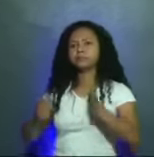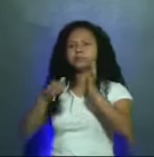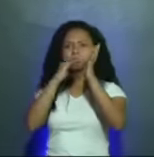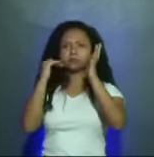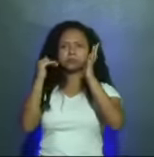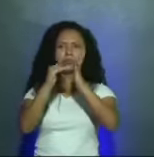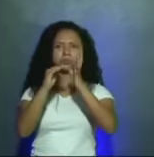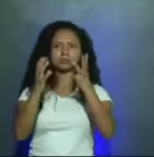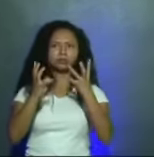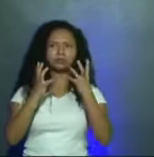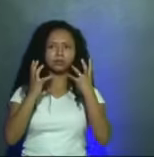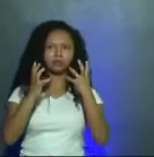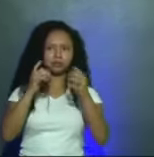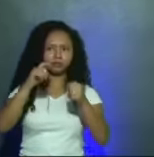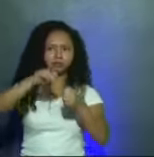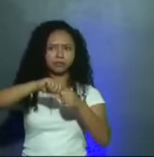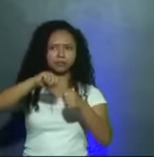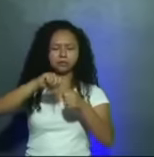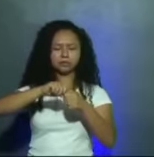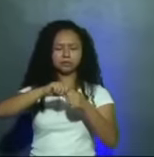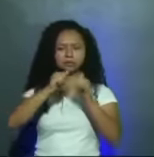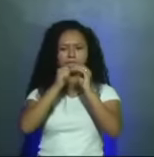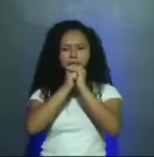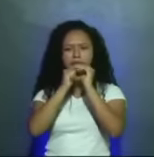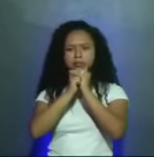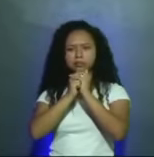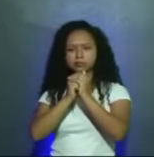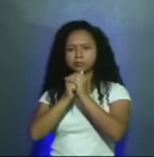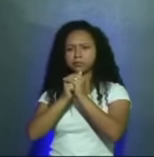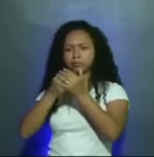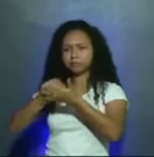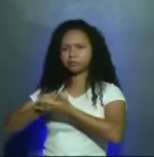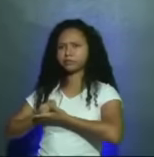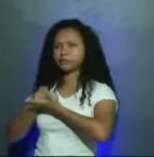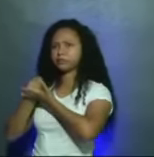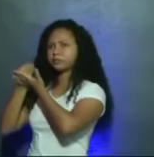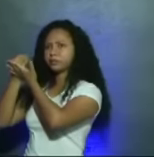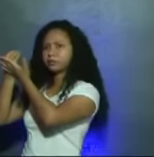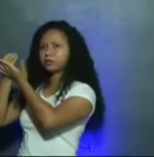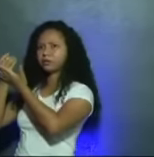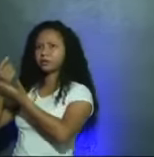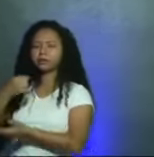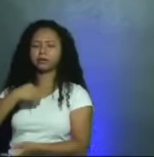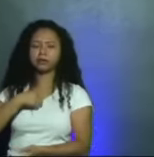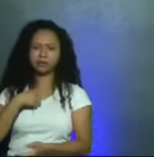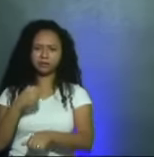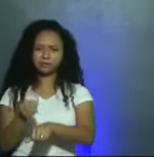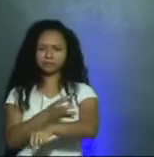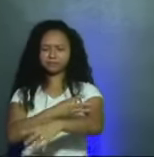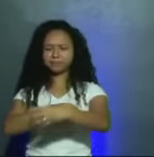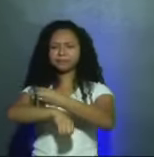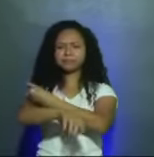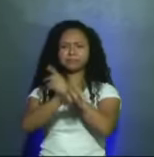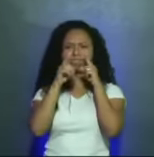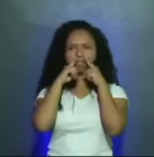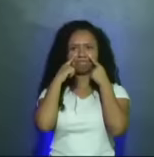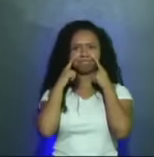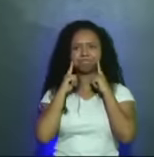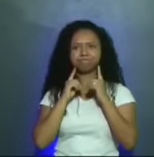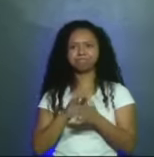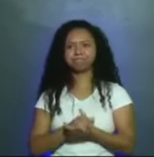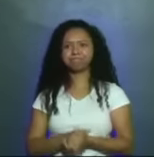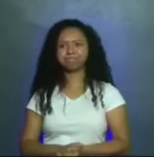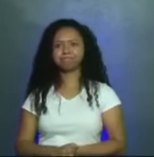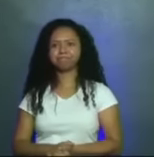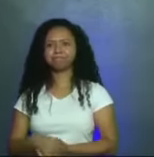oração para receber Jesus. Vamos. Ai, estou emocionada também. Na nossa célula,